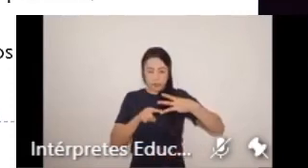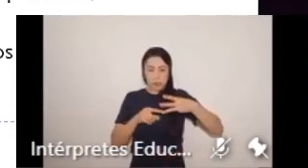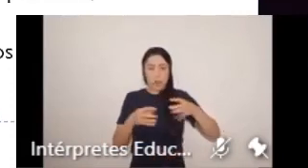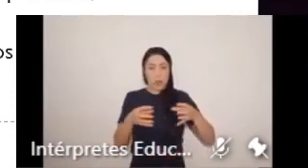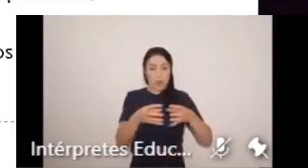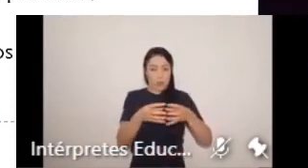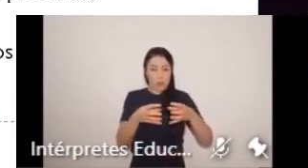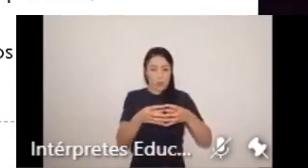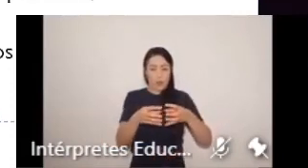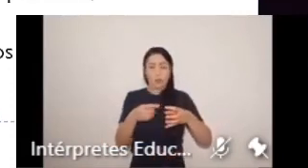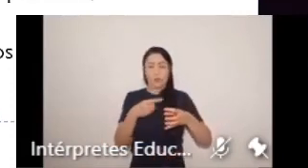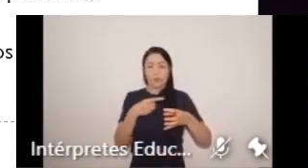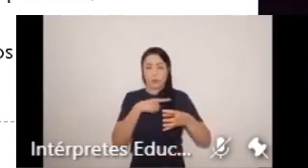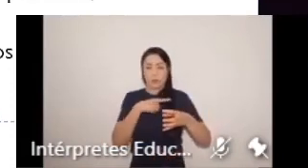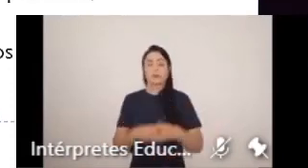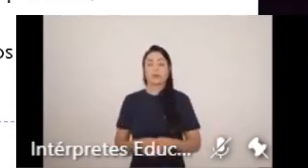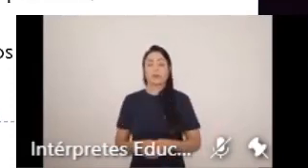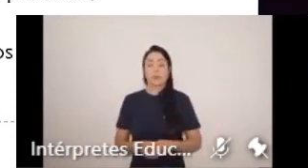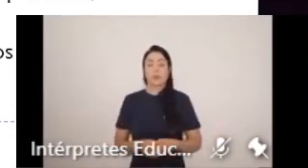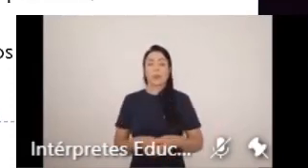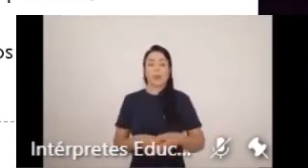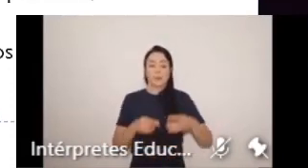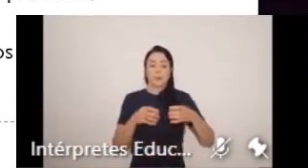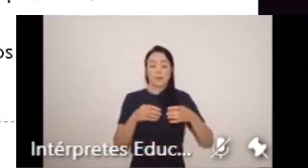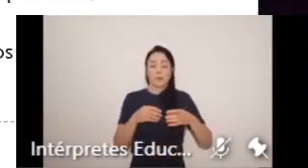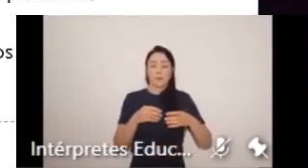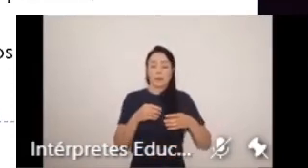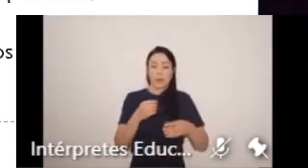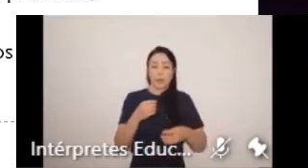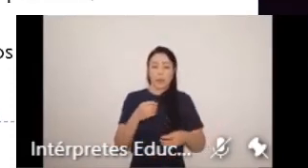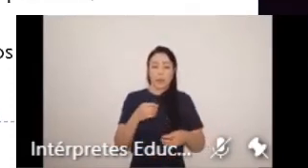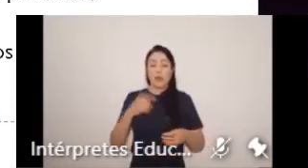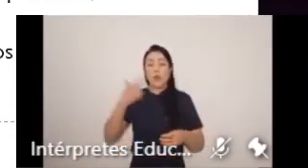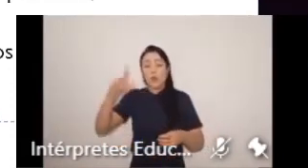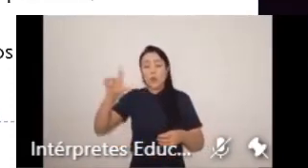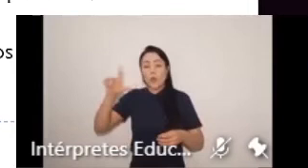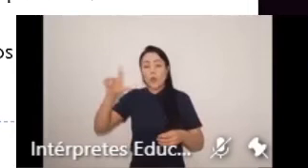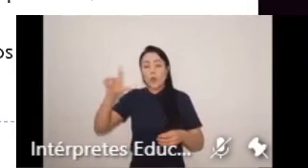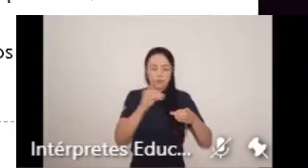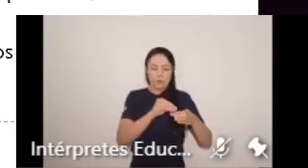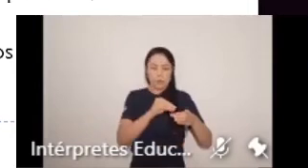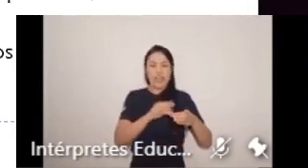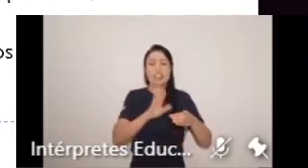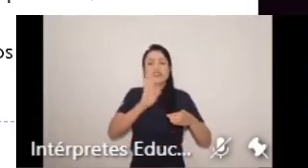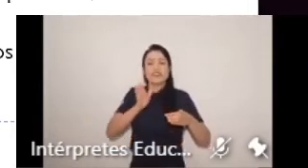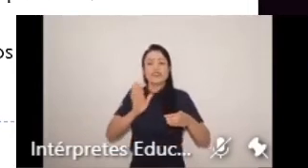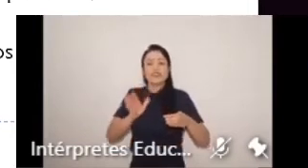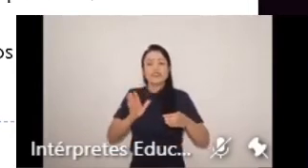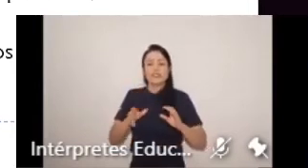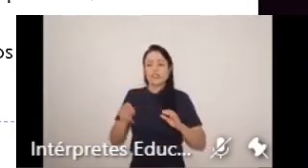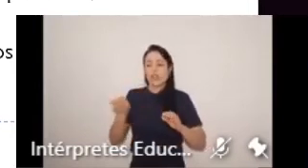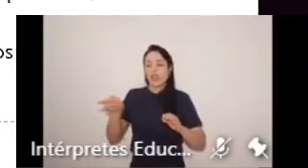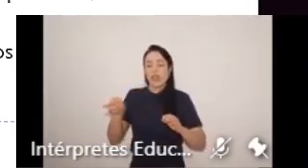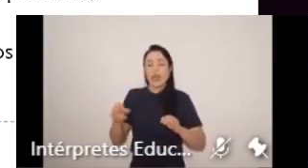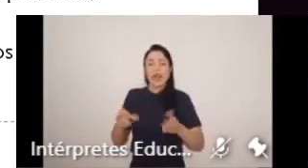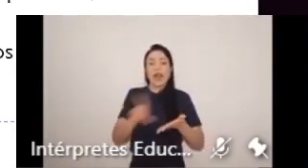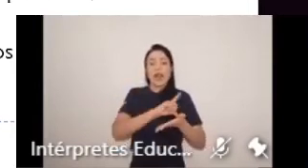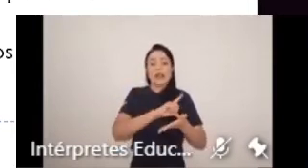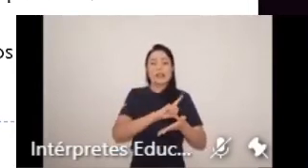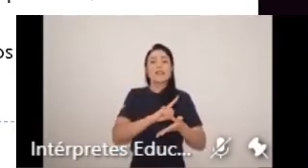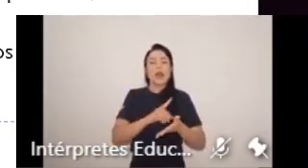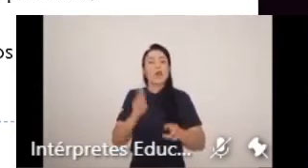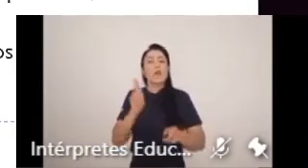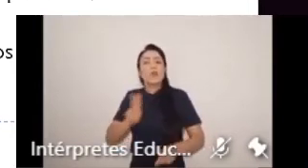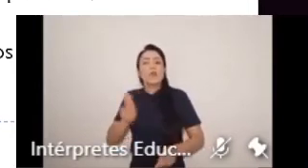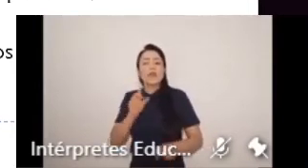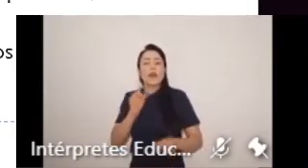Os medicamentos que são incorporados, que são aqueles que já estão em protocolos clínicos e diretrizes terapêuticas,